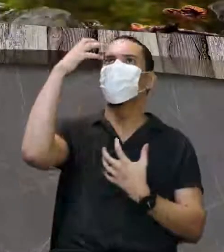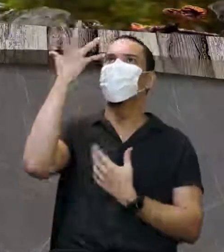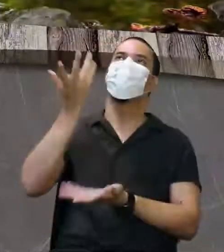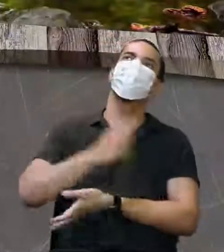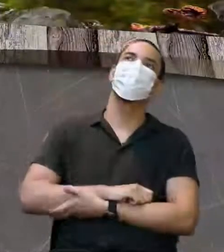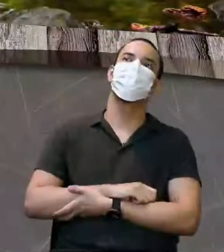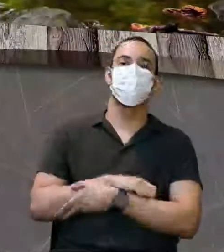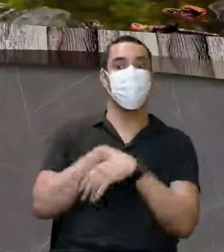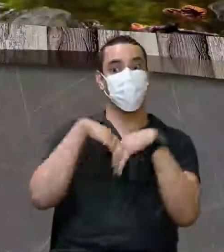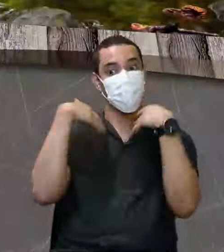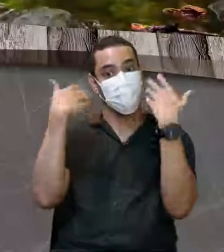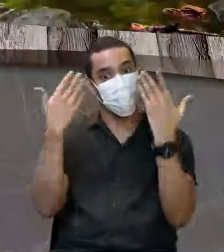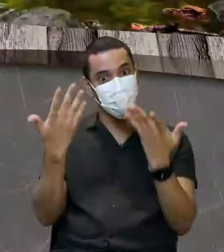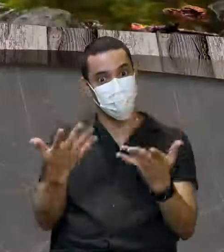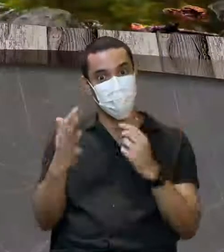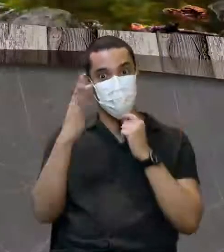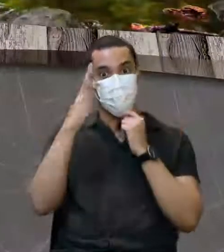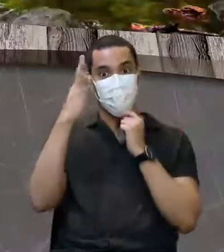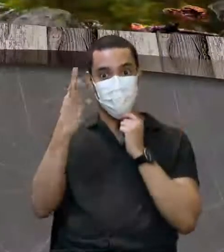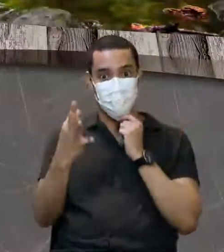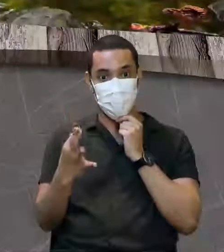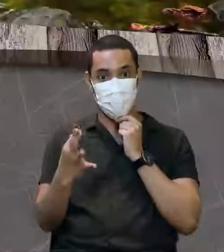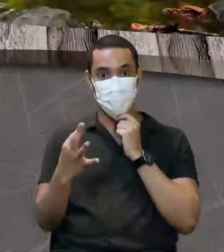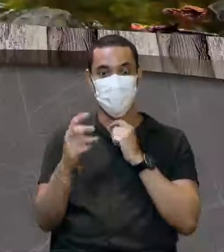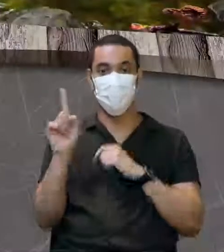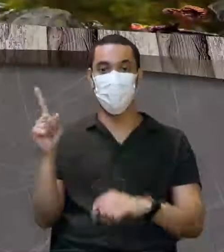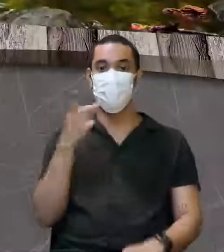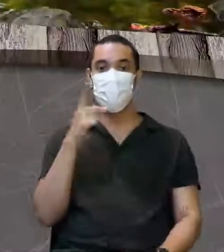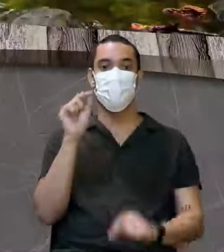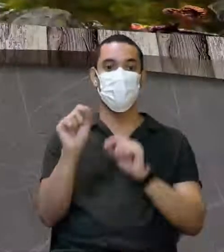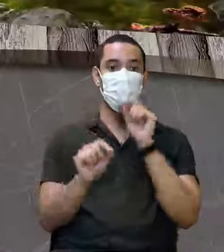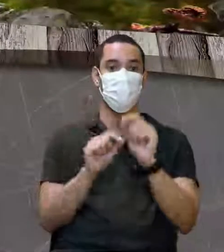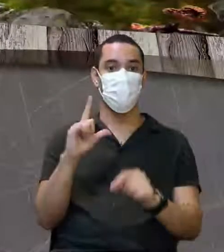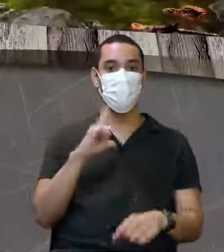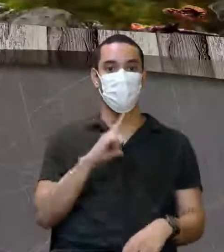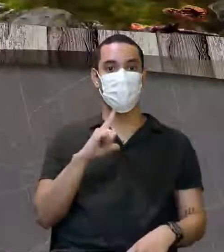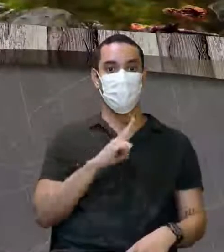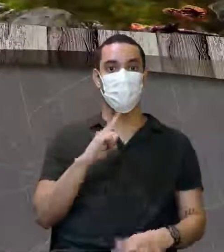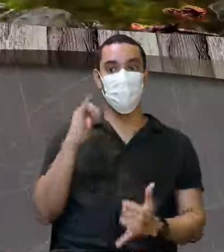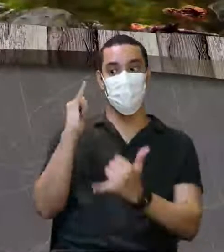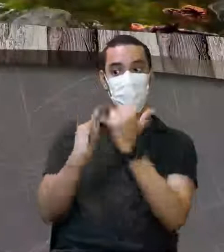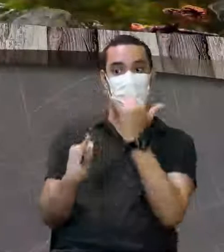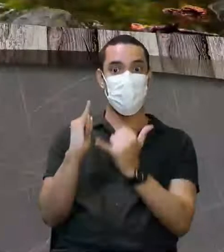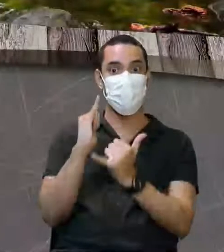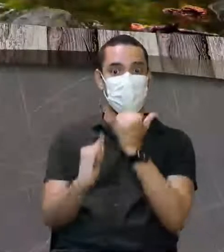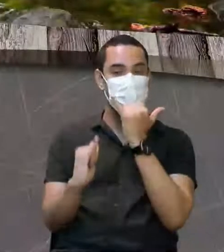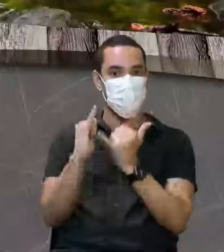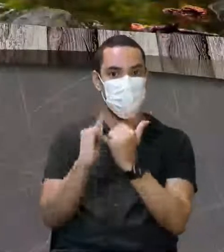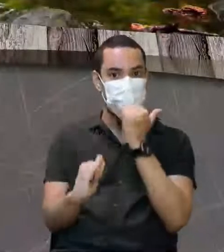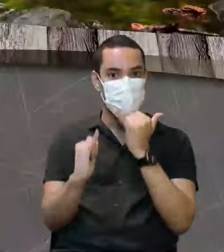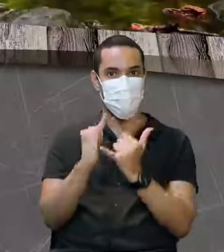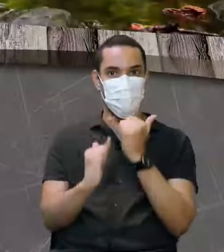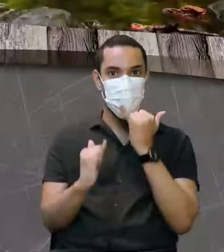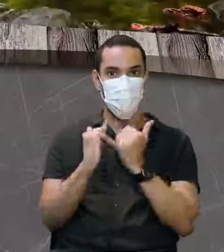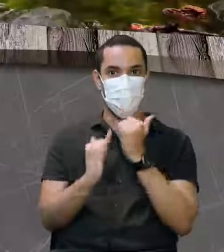do macaco. Pois é, presta atenção, ele está falando aqui. Houve um ancestral comum. E essa